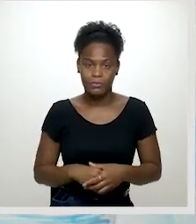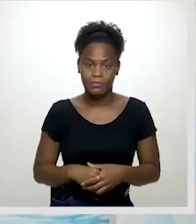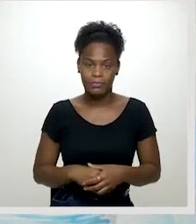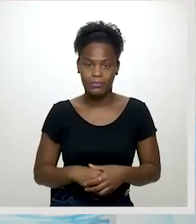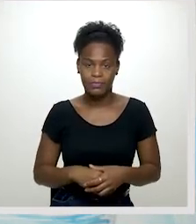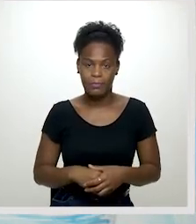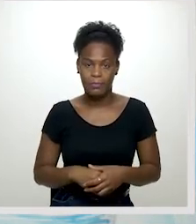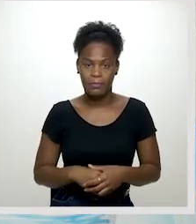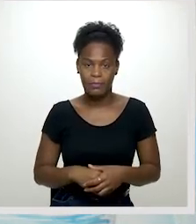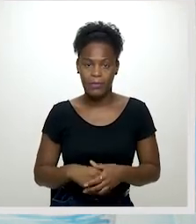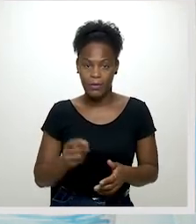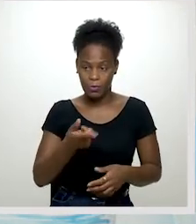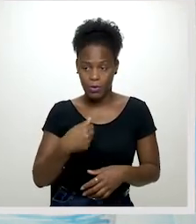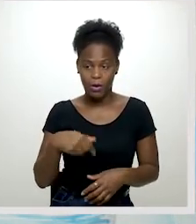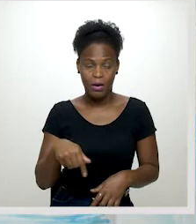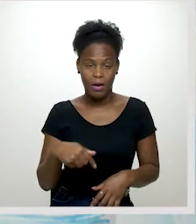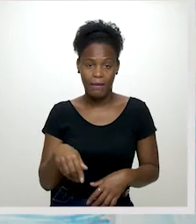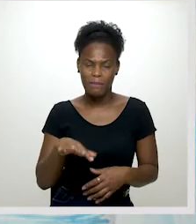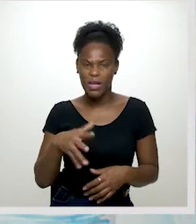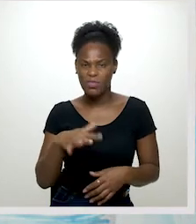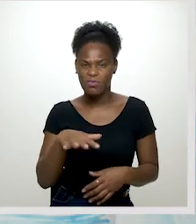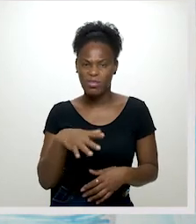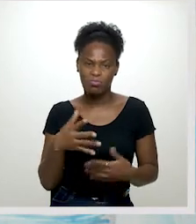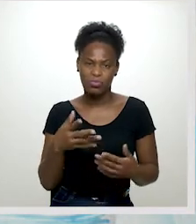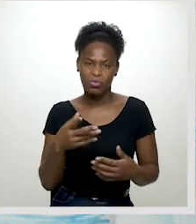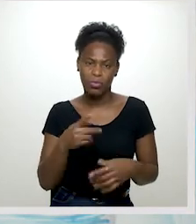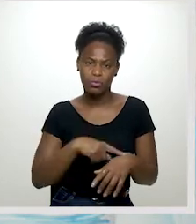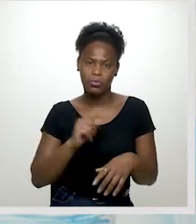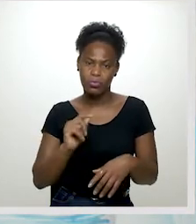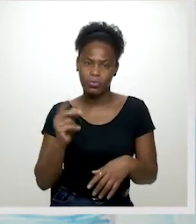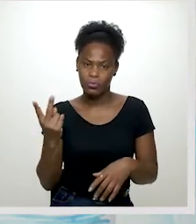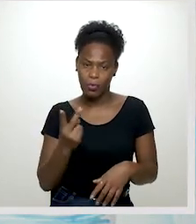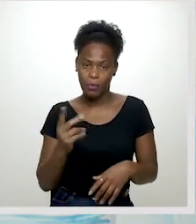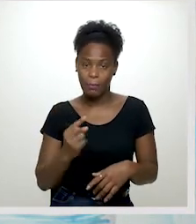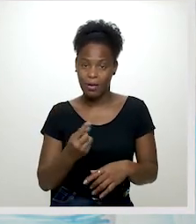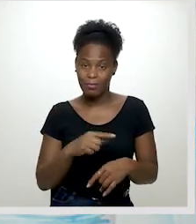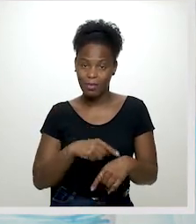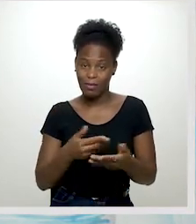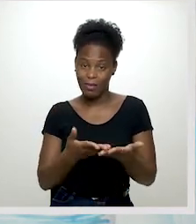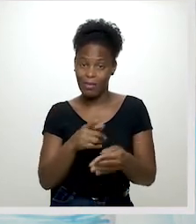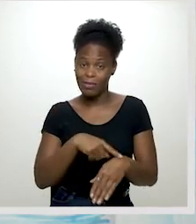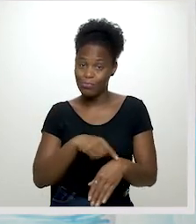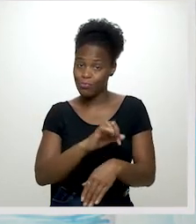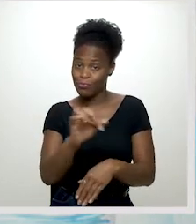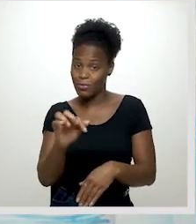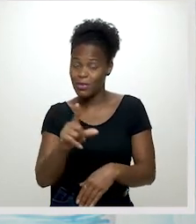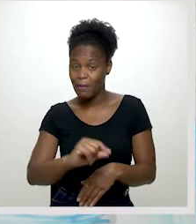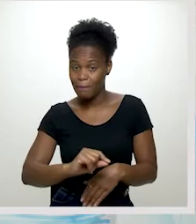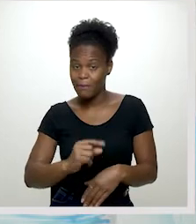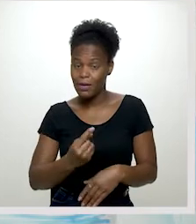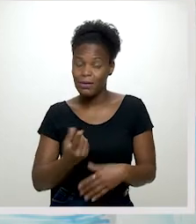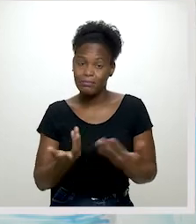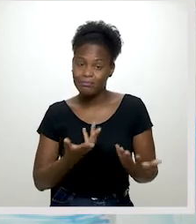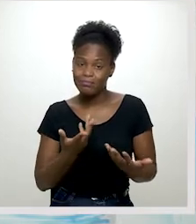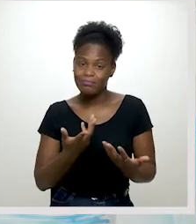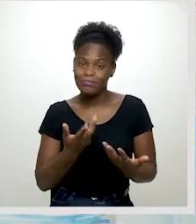Teremos mais ou menos uns 2 minutos para vos dar também um tempo no sentido da sua